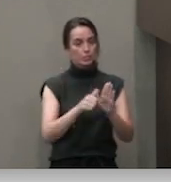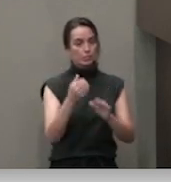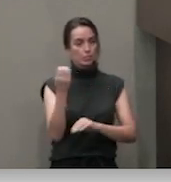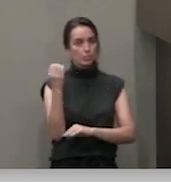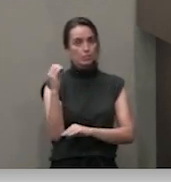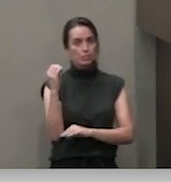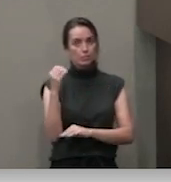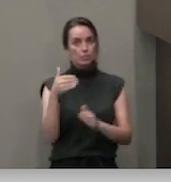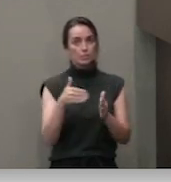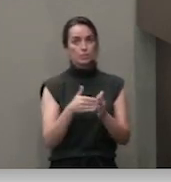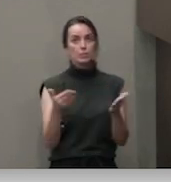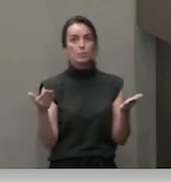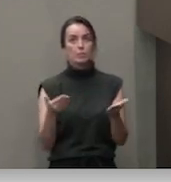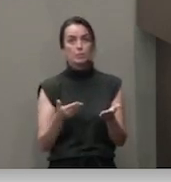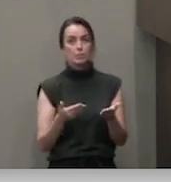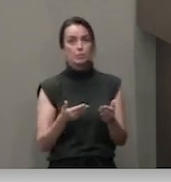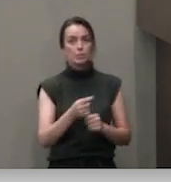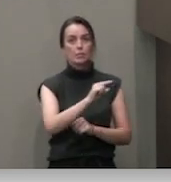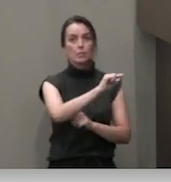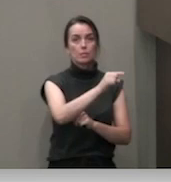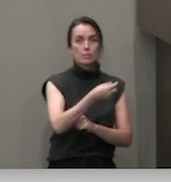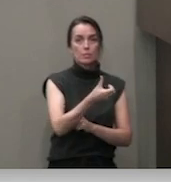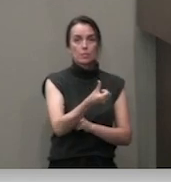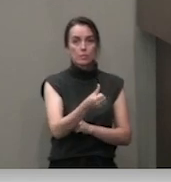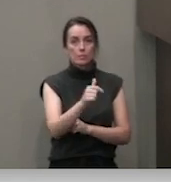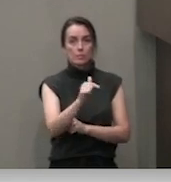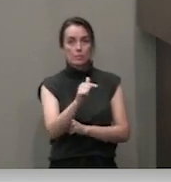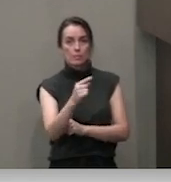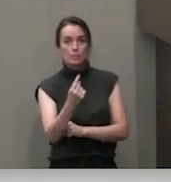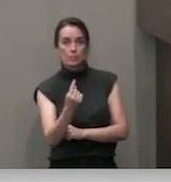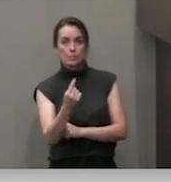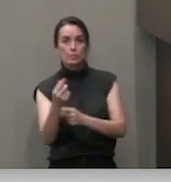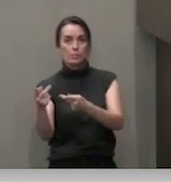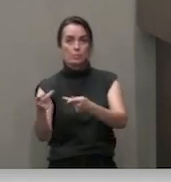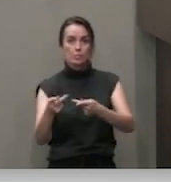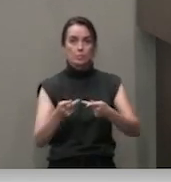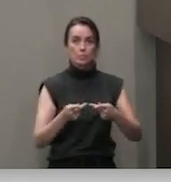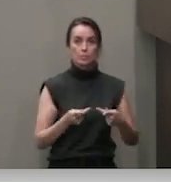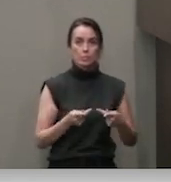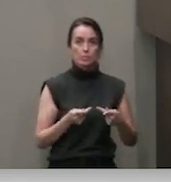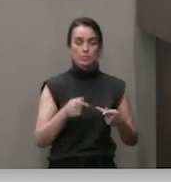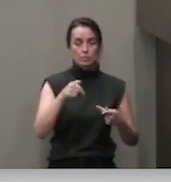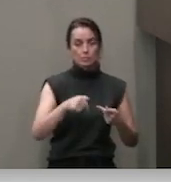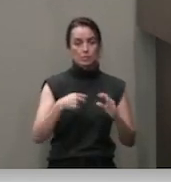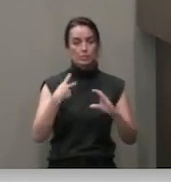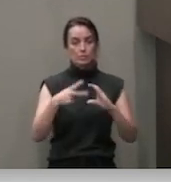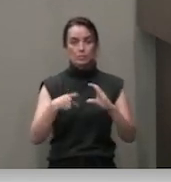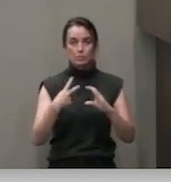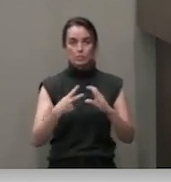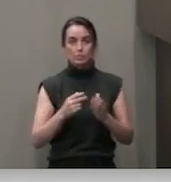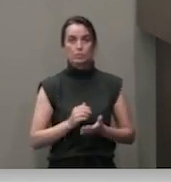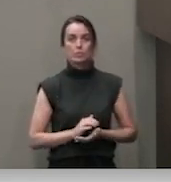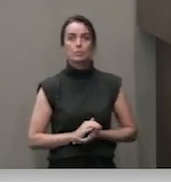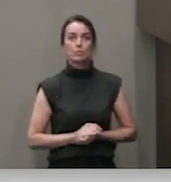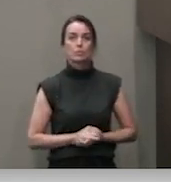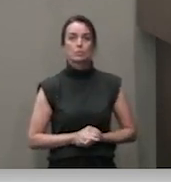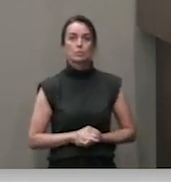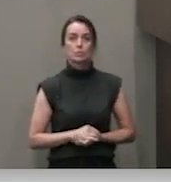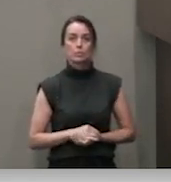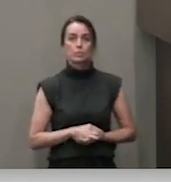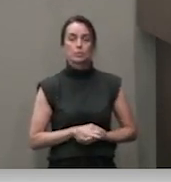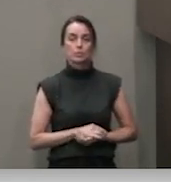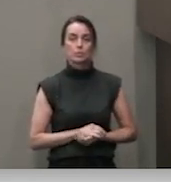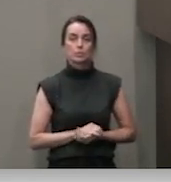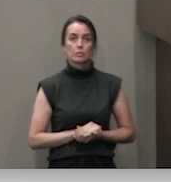até hoje 171 visitas no Parlamento e aqui tá